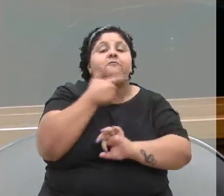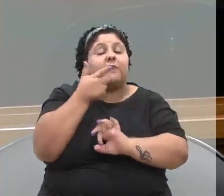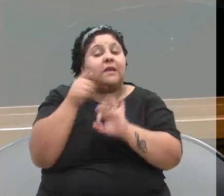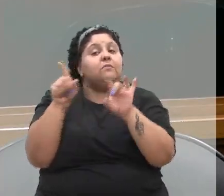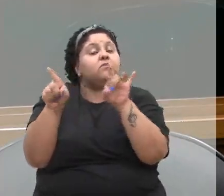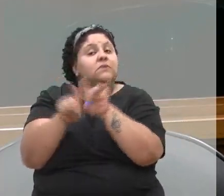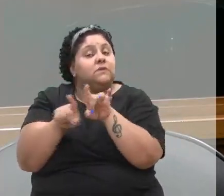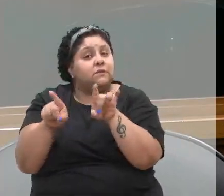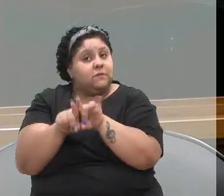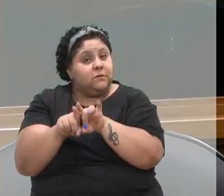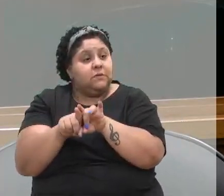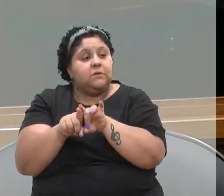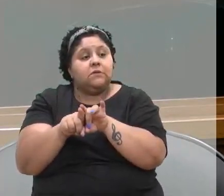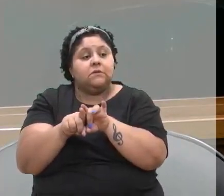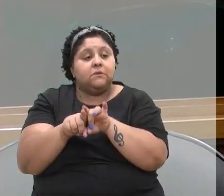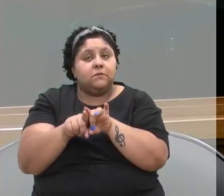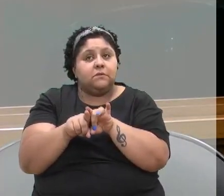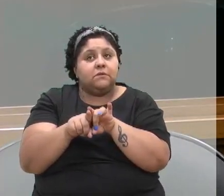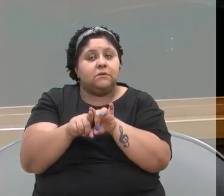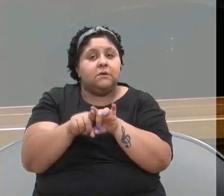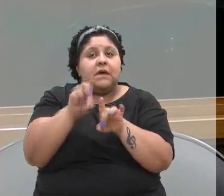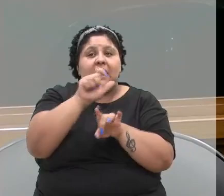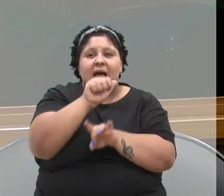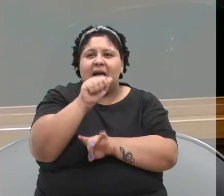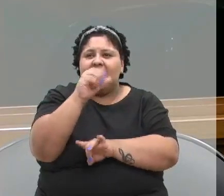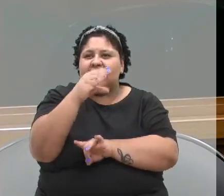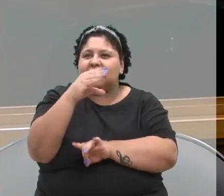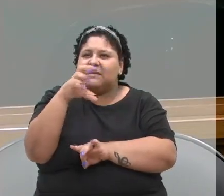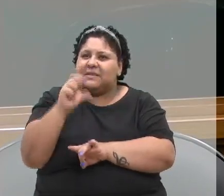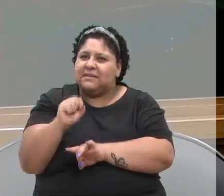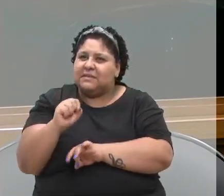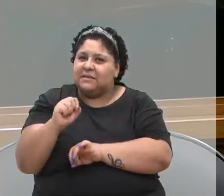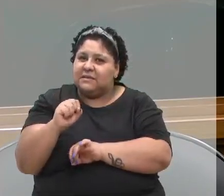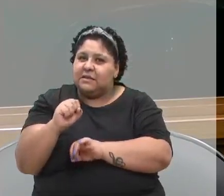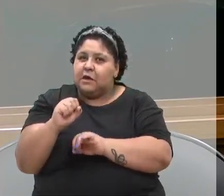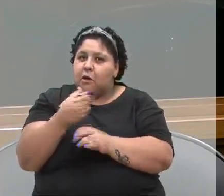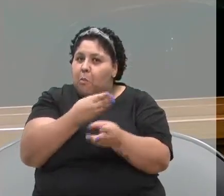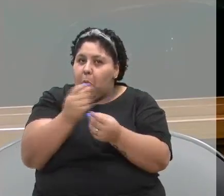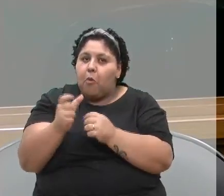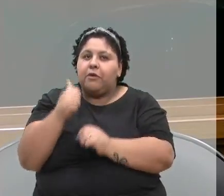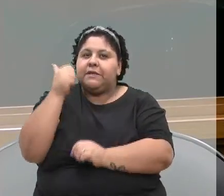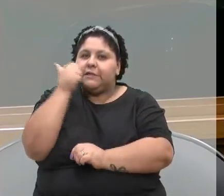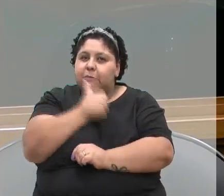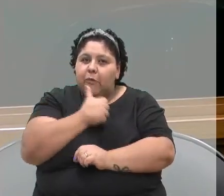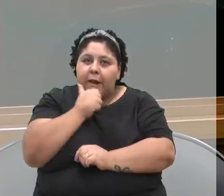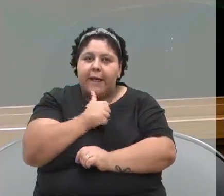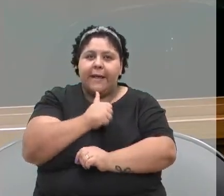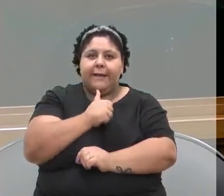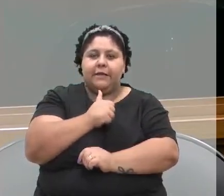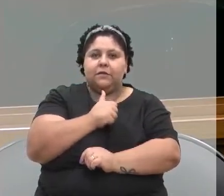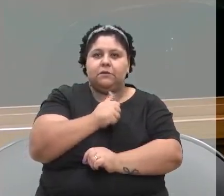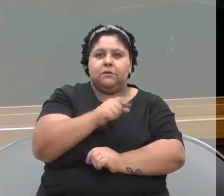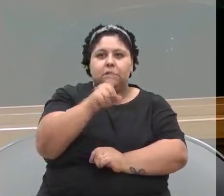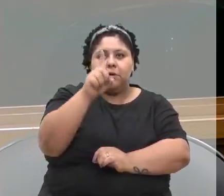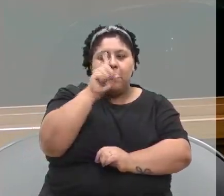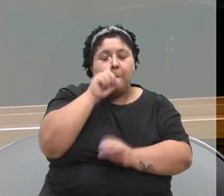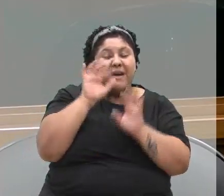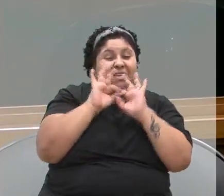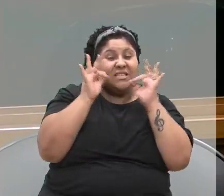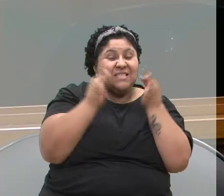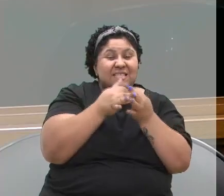ainda, as ACS, que a maioria são mulheres, mães de família, vereadora Rose, têm